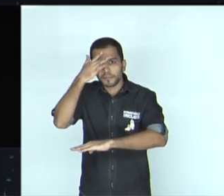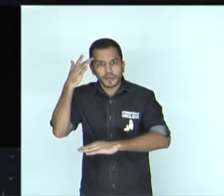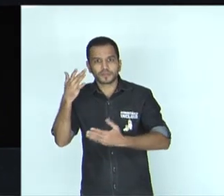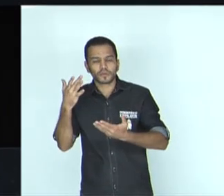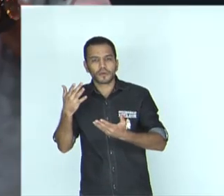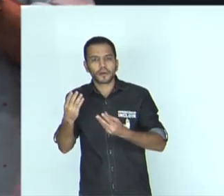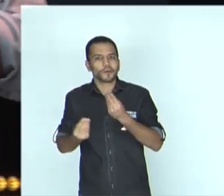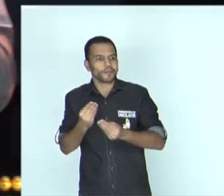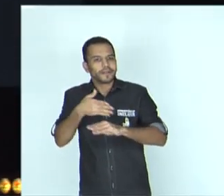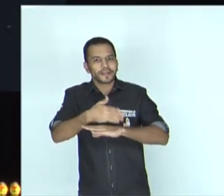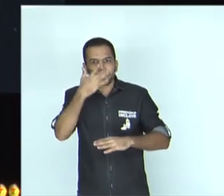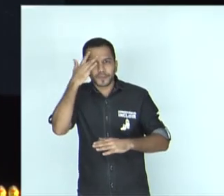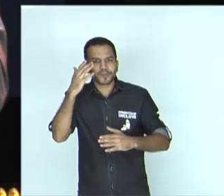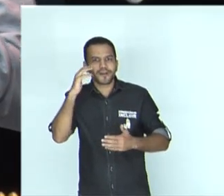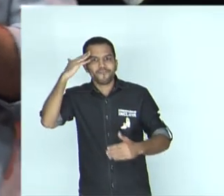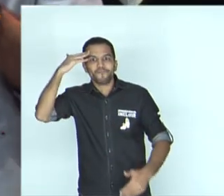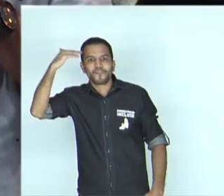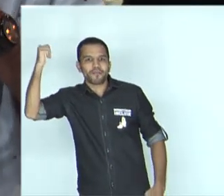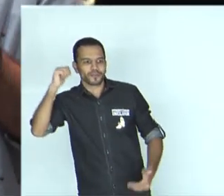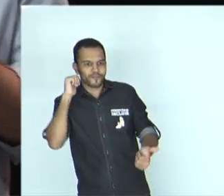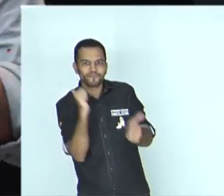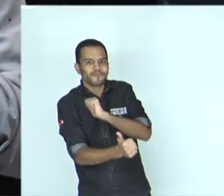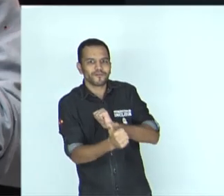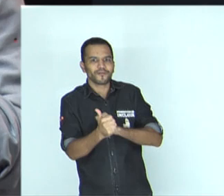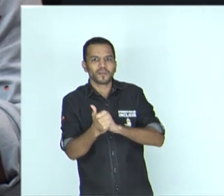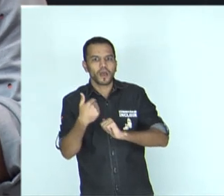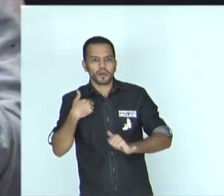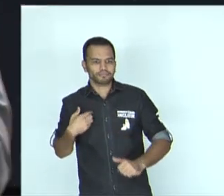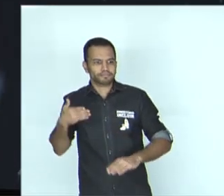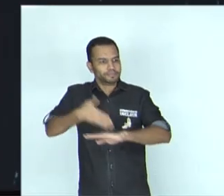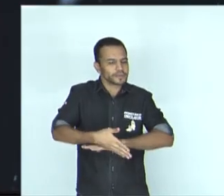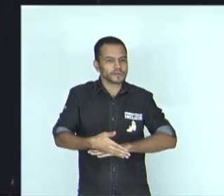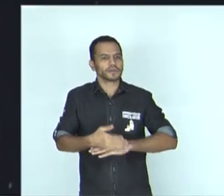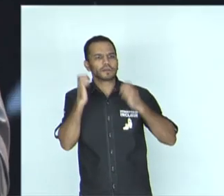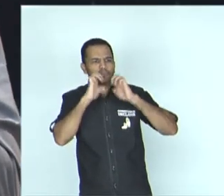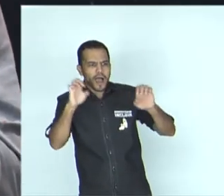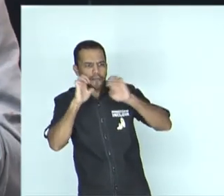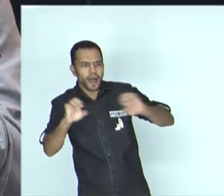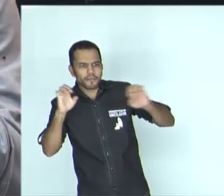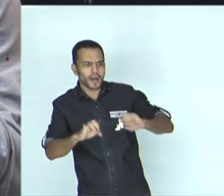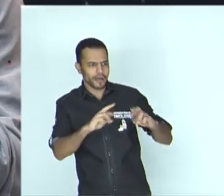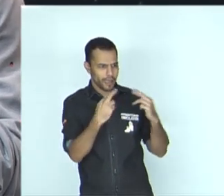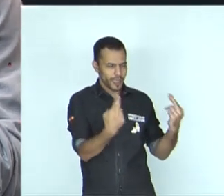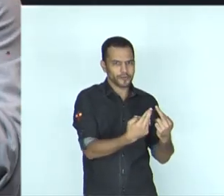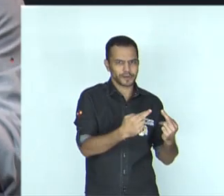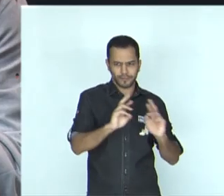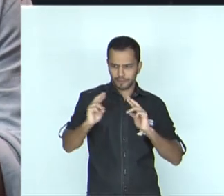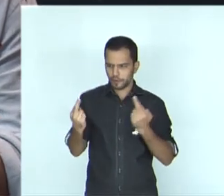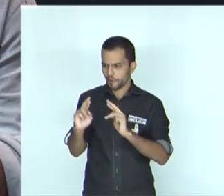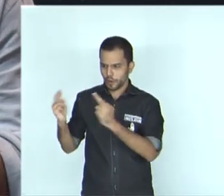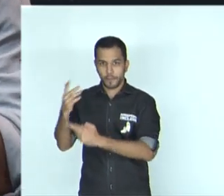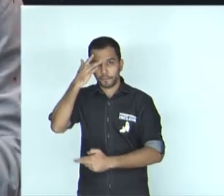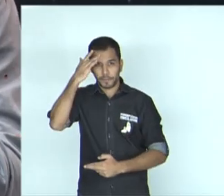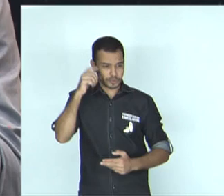Nos coloca diante dos maiores empresários de comunicação do mundo, para que a gente diga para eles como utilizar isso para a glória